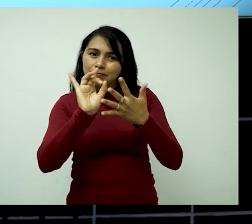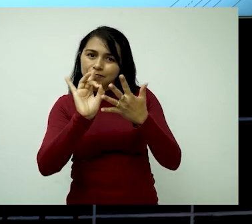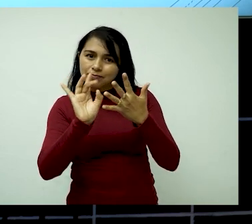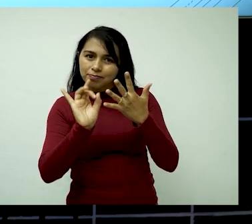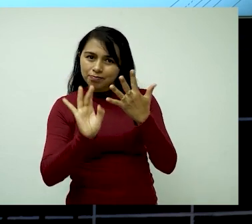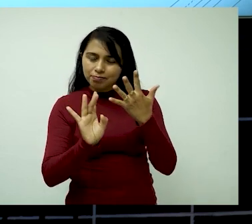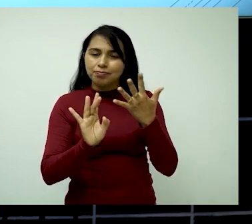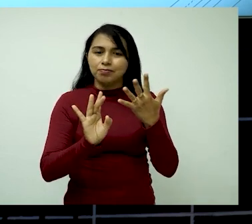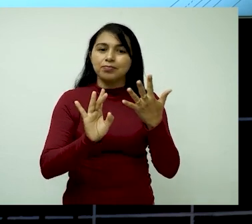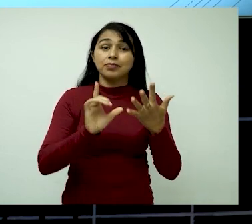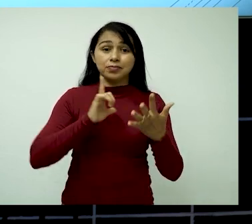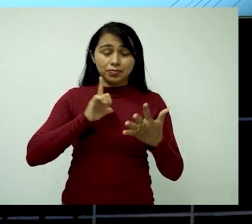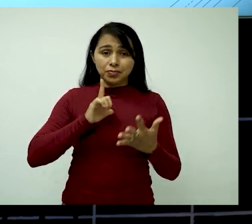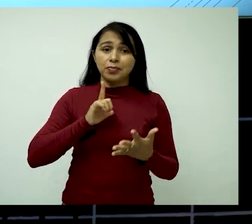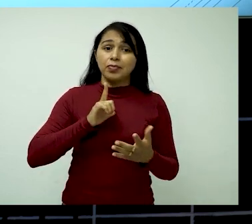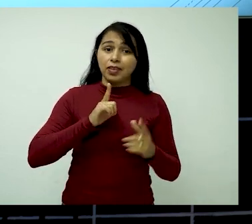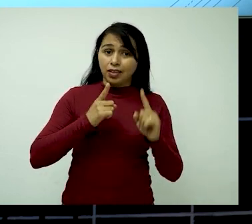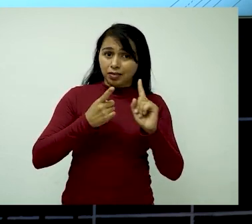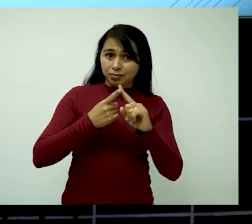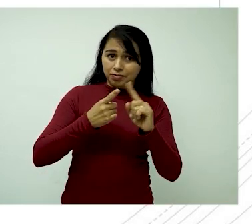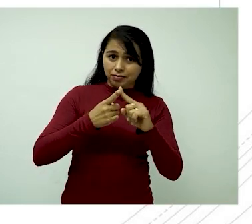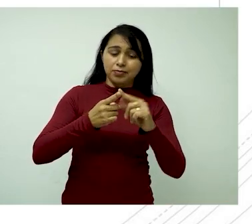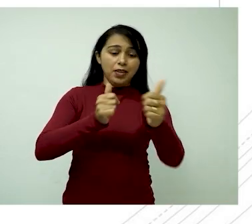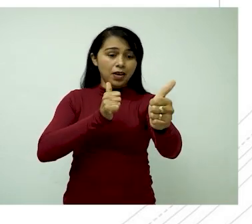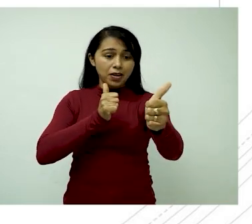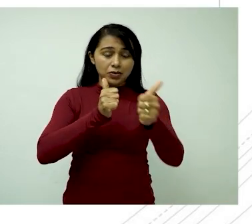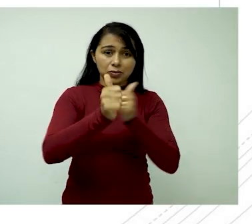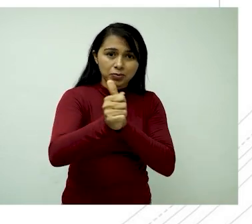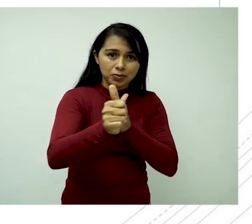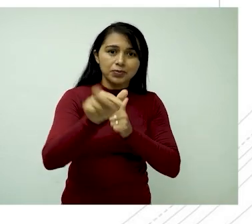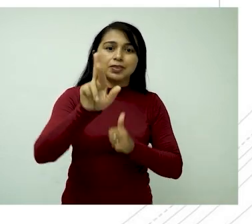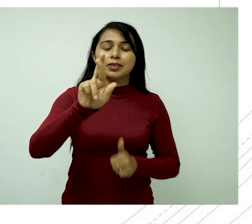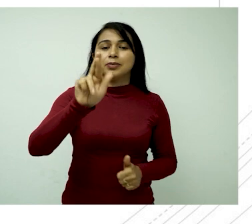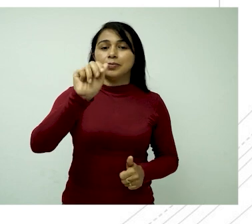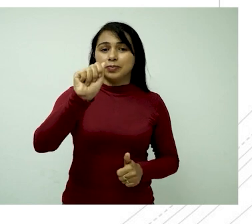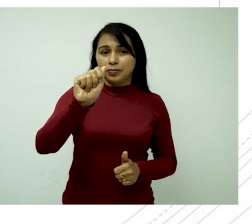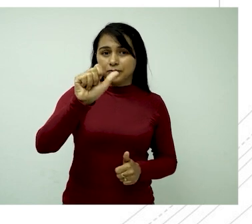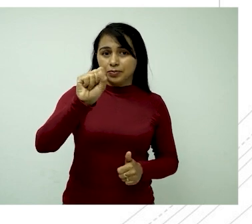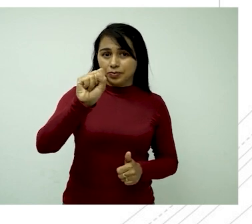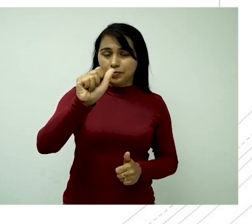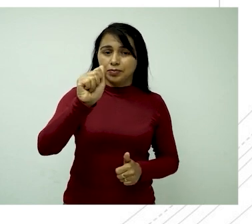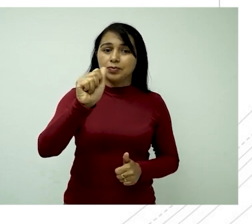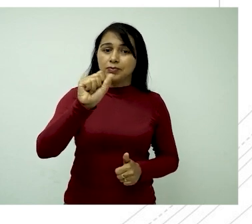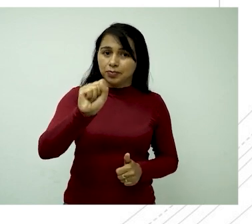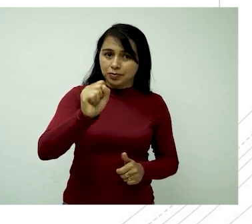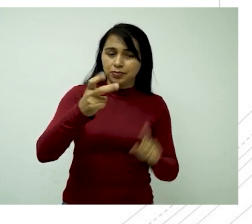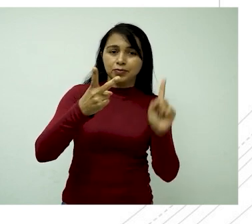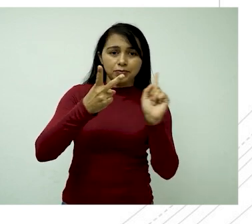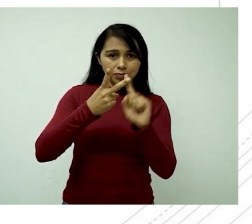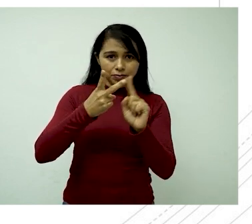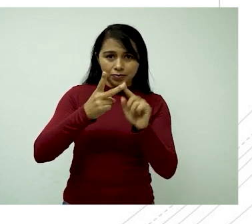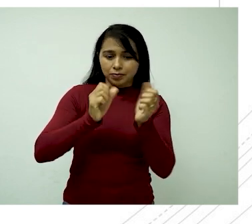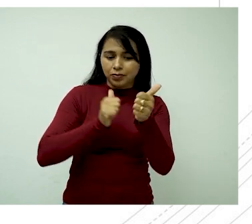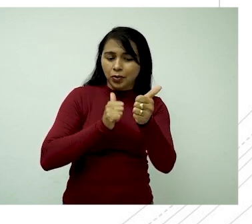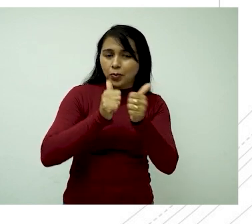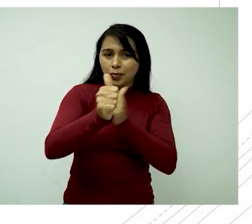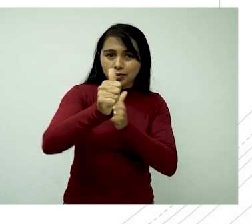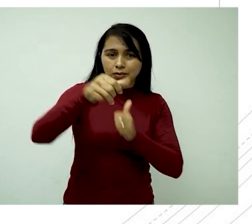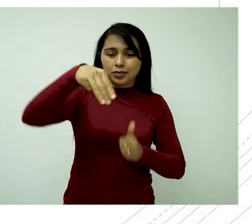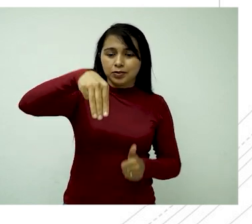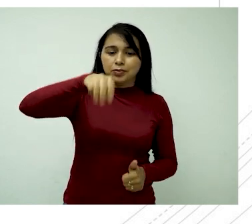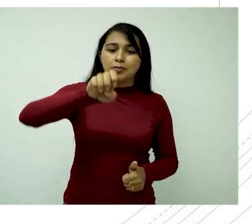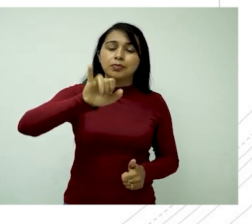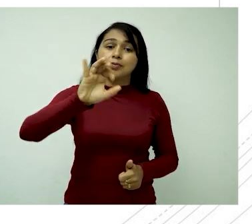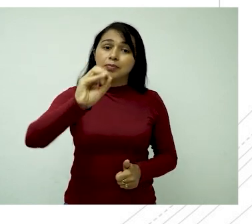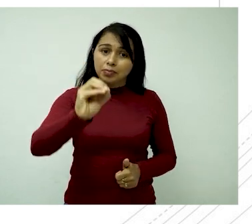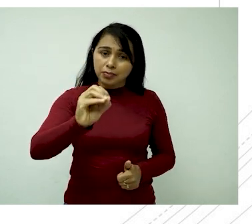classificações das corridas, como por exemplo, nós temos as corridas rasas, nós temos as corridas de meio fundo,